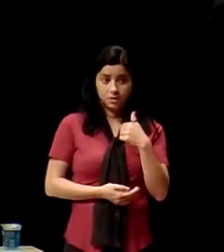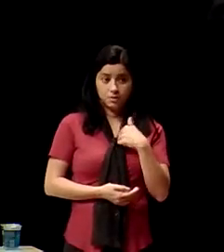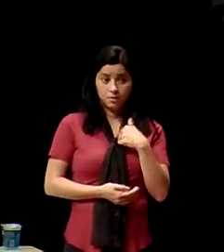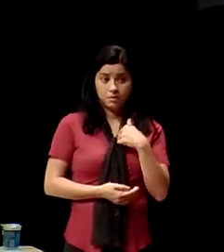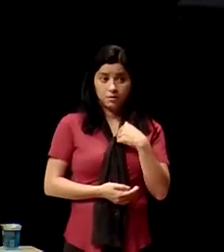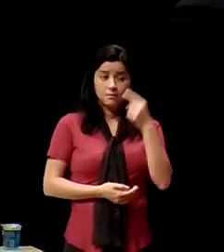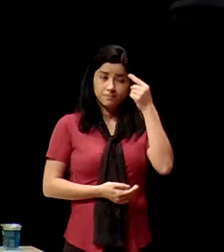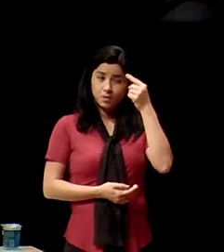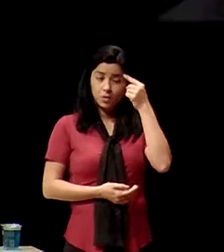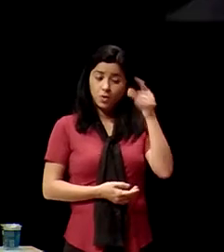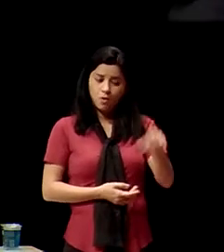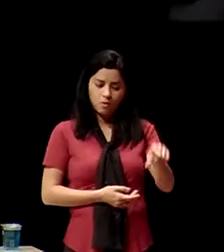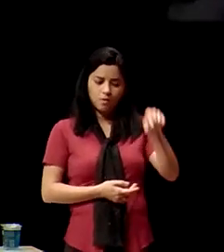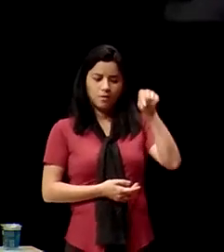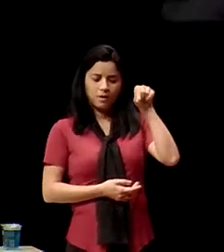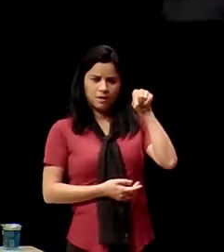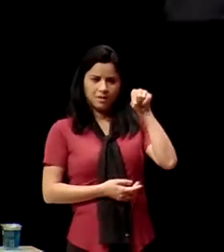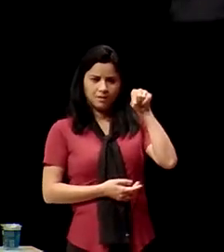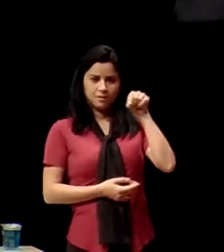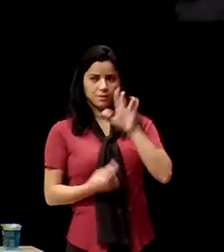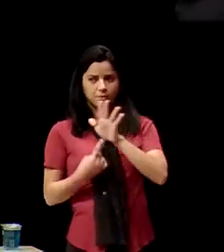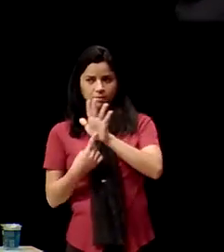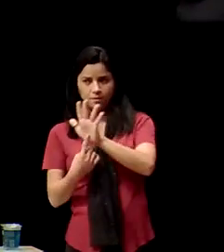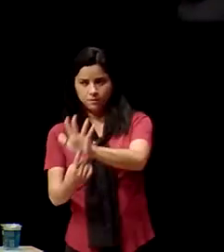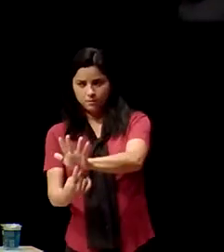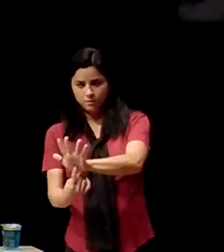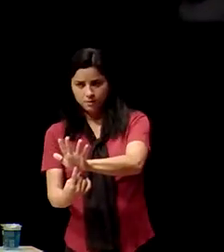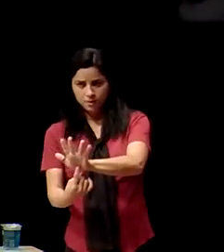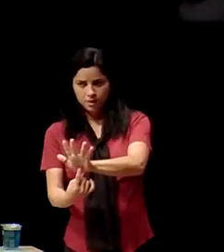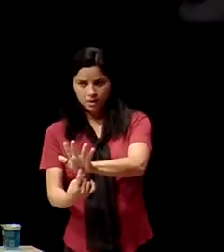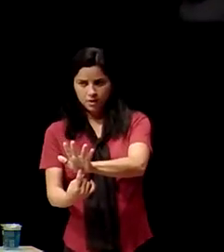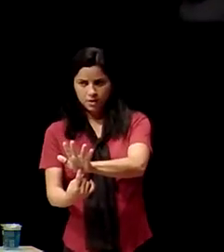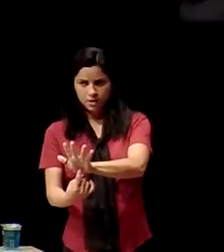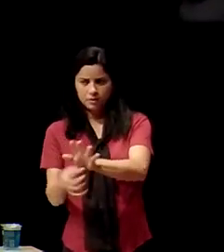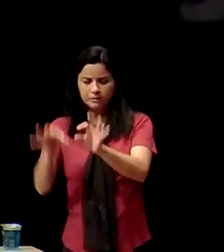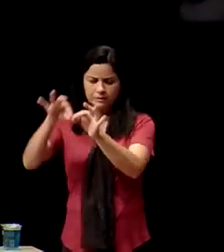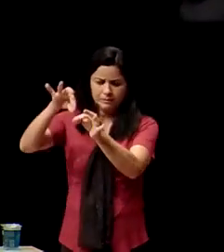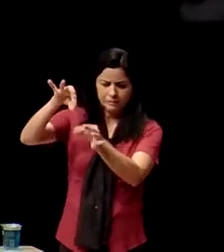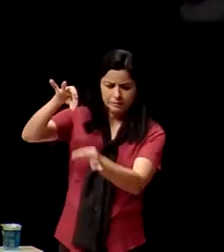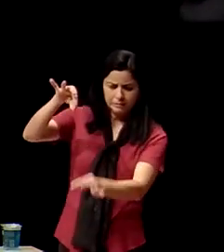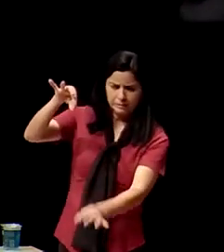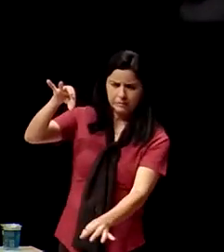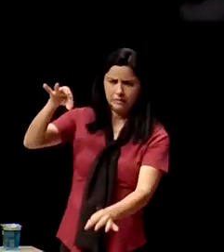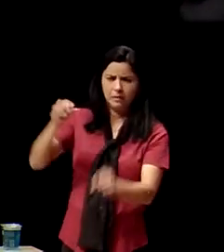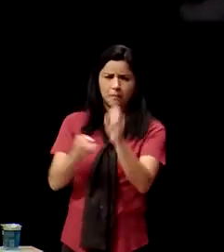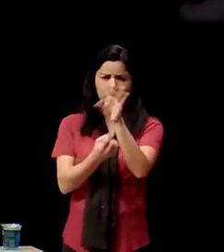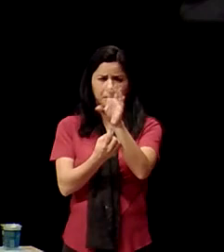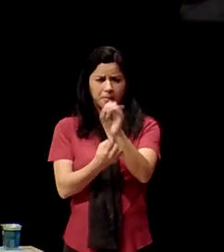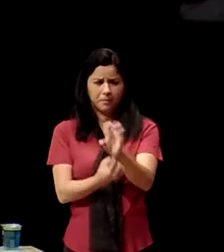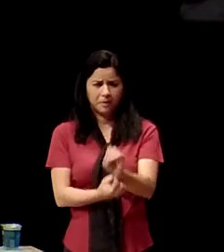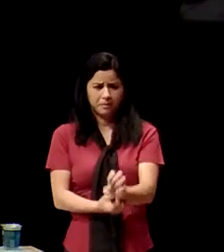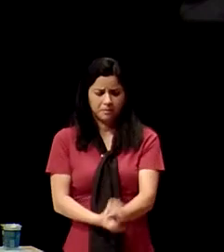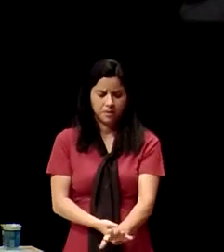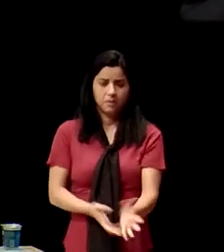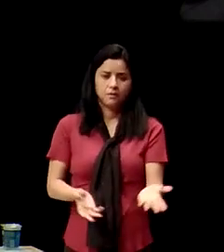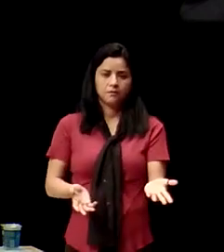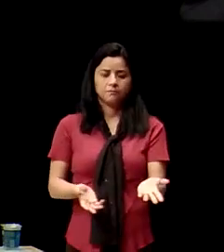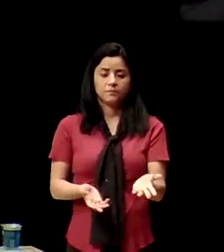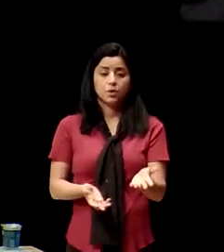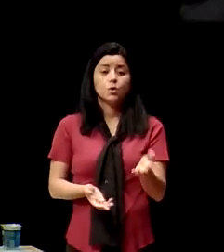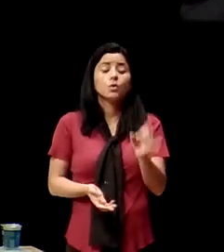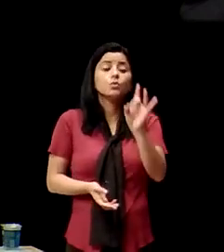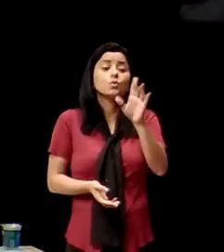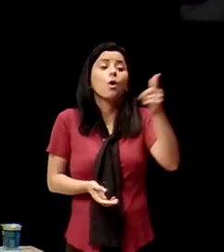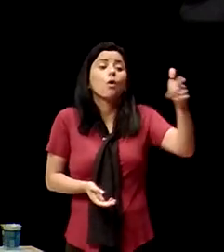decidi, optei por não fazer uma apresentação de um extenso PowerPoint, apenas aquela outra figura